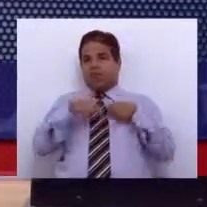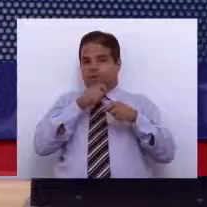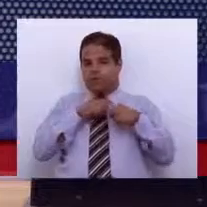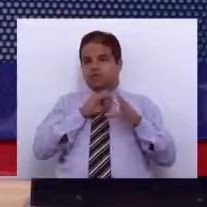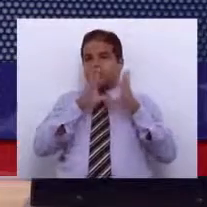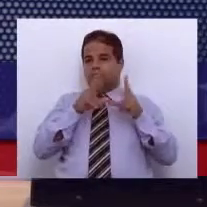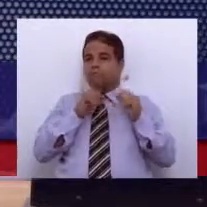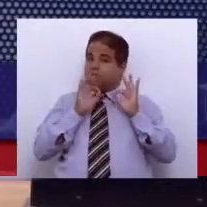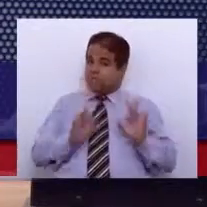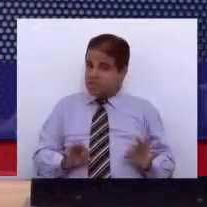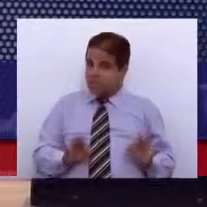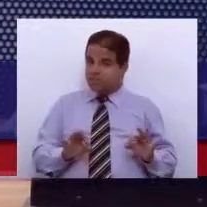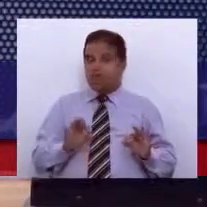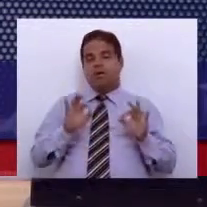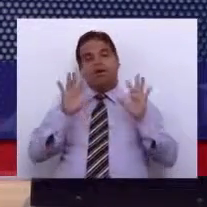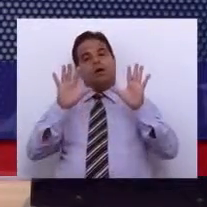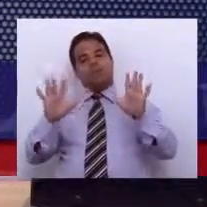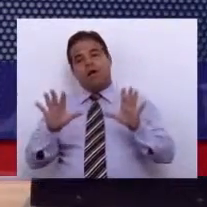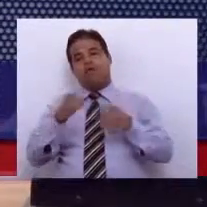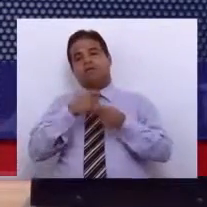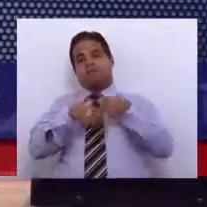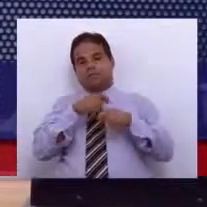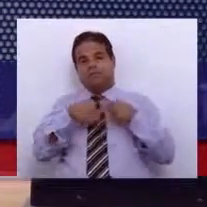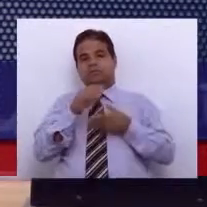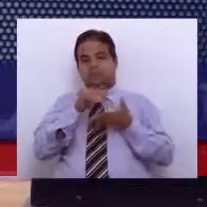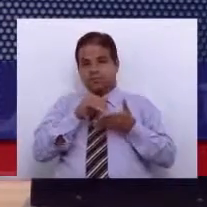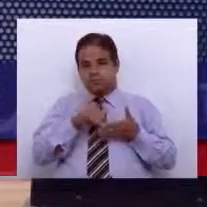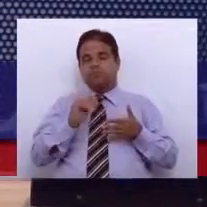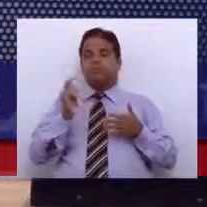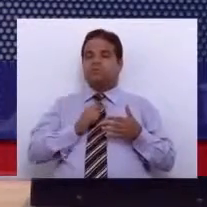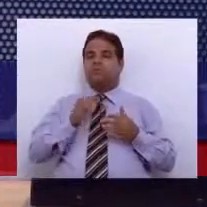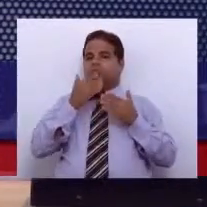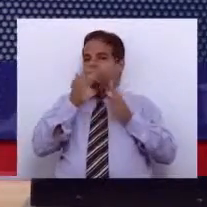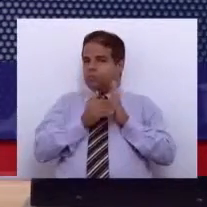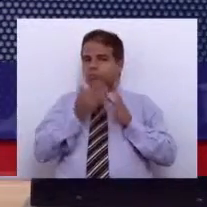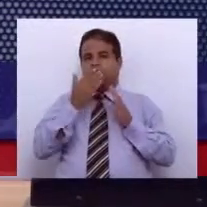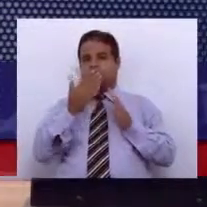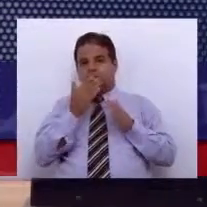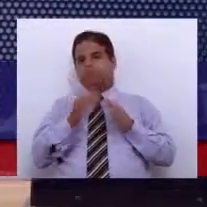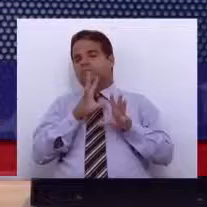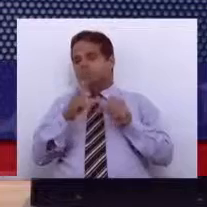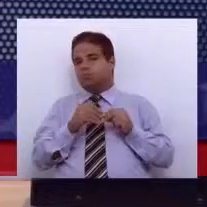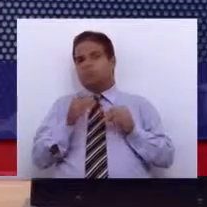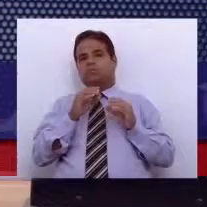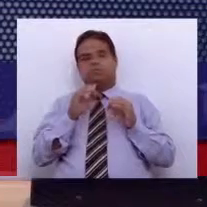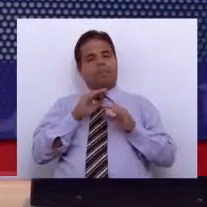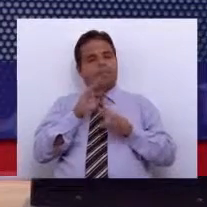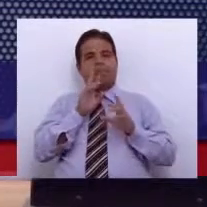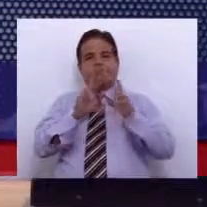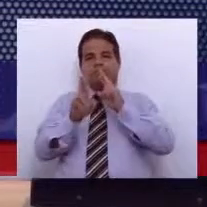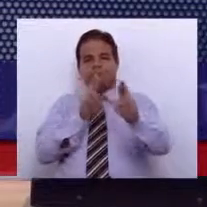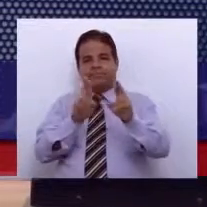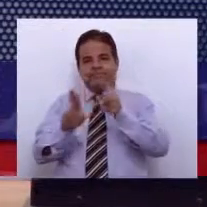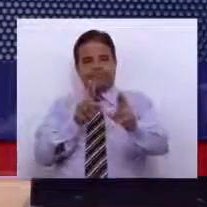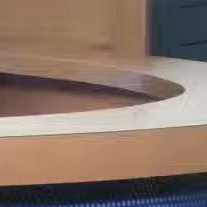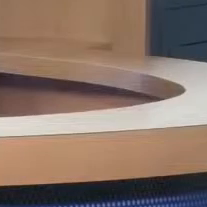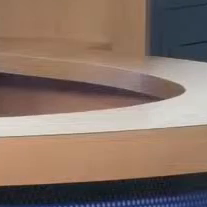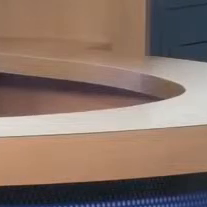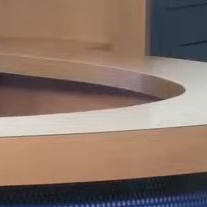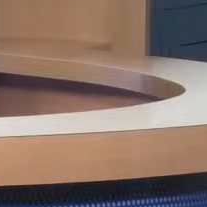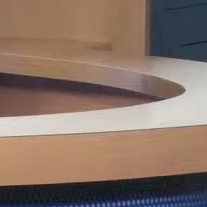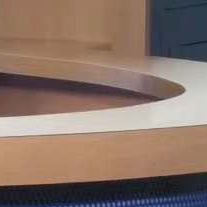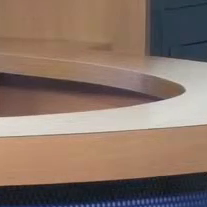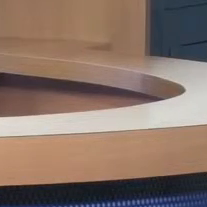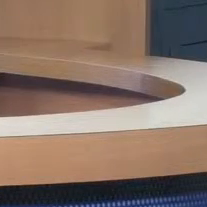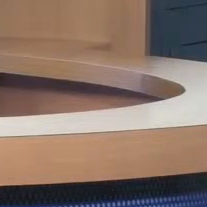com toda certeza que vai de finanças os requerimentos ofícios que nos são enviados nós respondemos com a máxima urgência